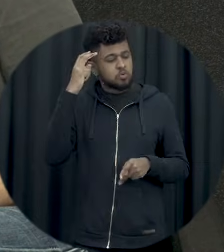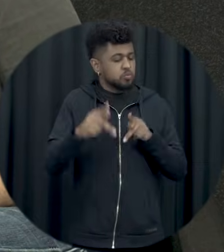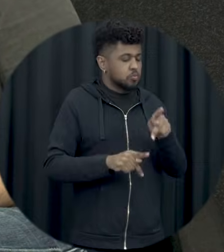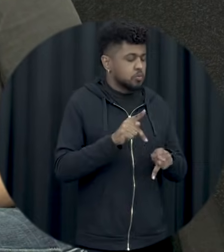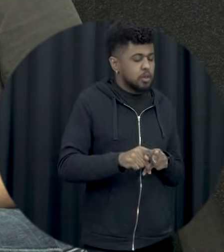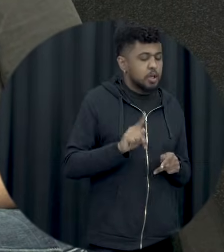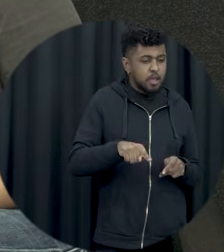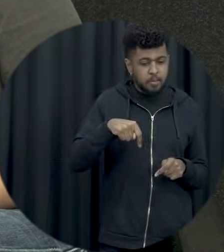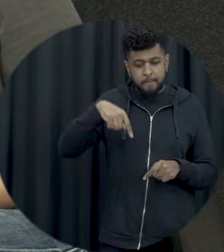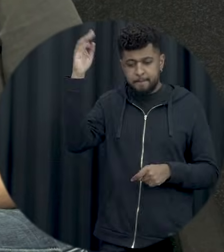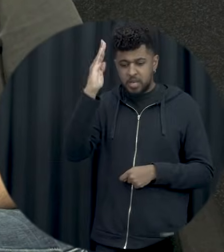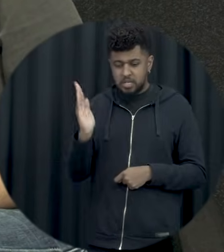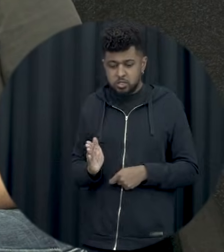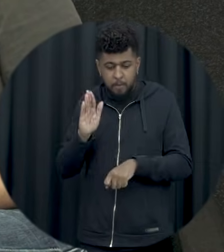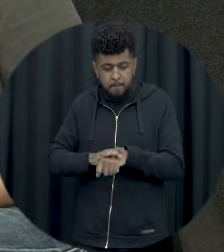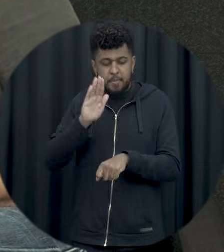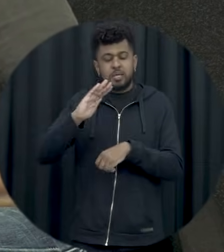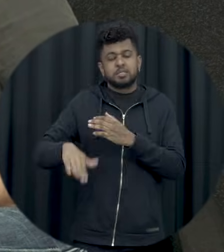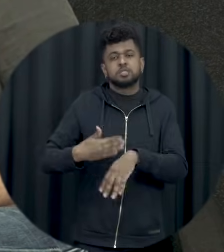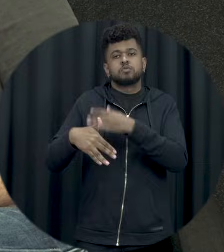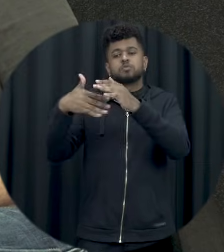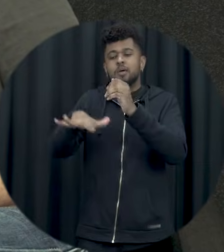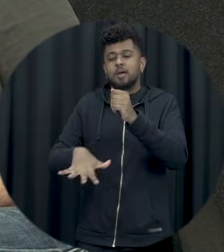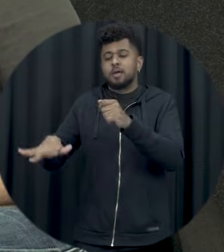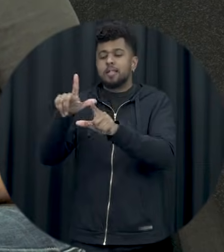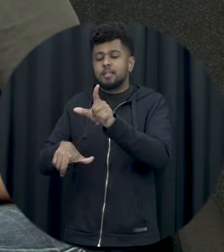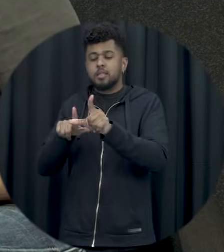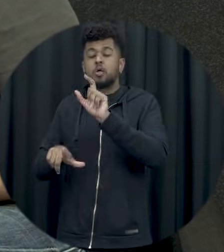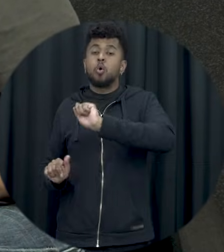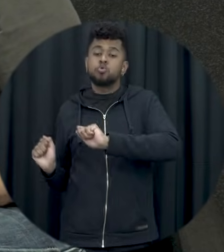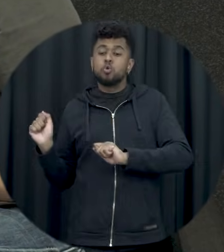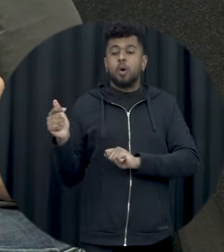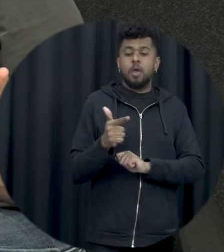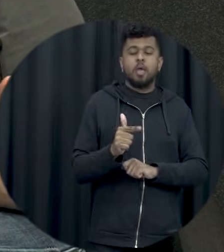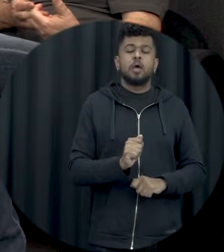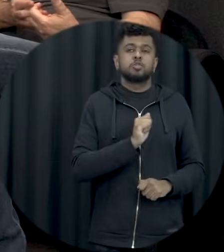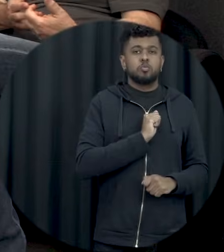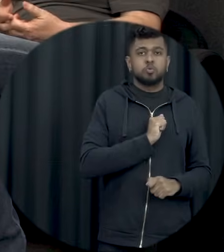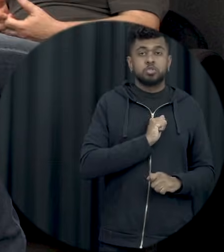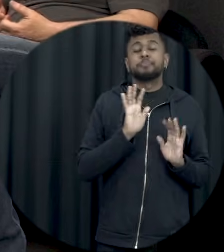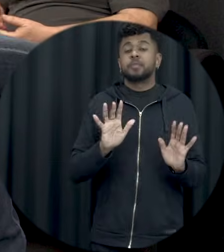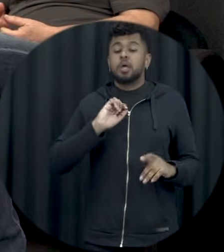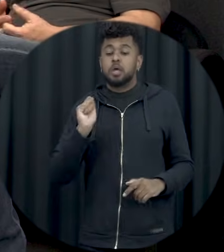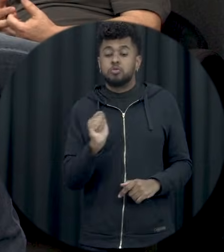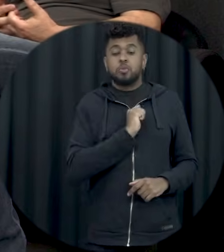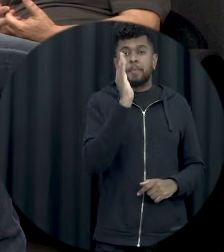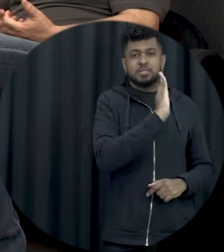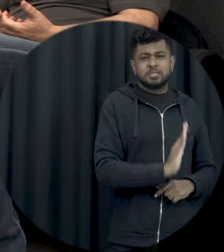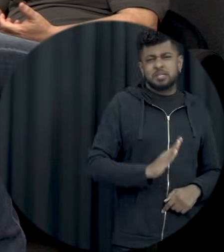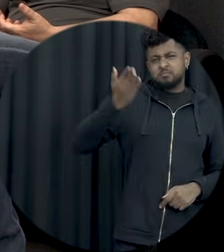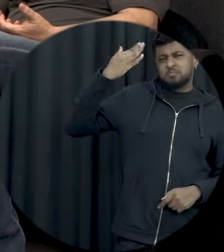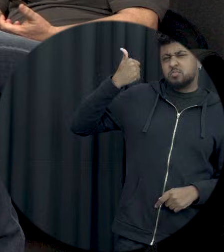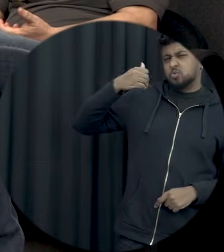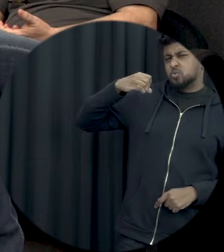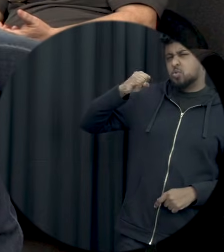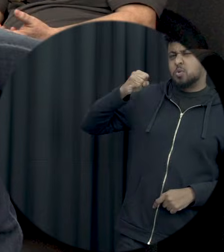no Brasil muito mais desenvolvido na área de letras do que na área de antropologia. Certo. A antropologia brasileira daquele período, dos anos 80, era